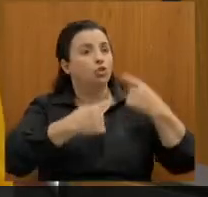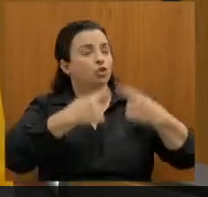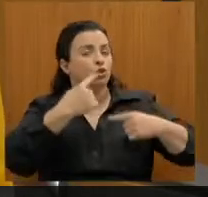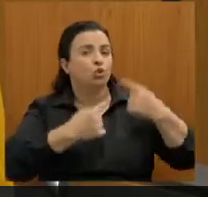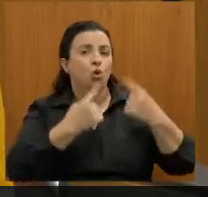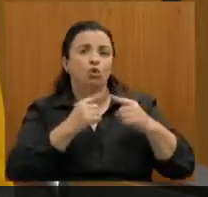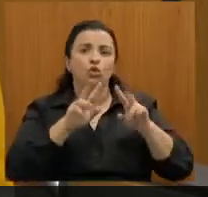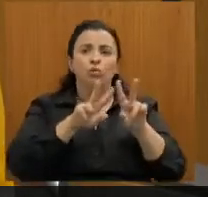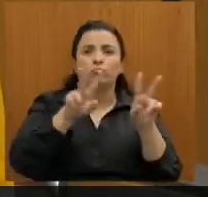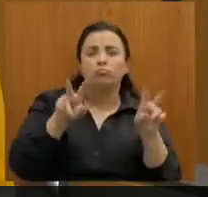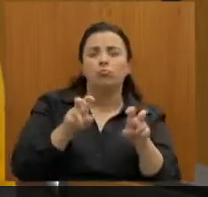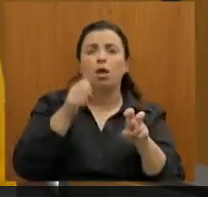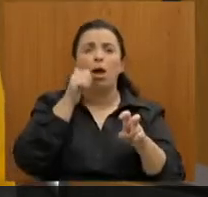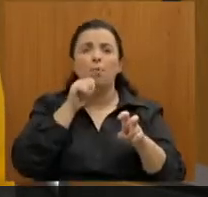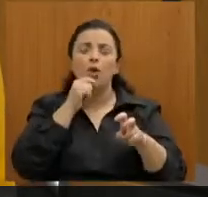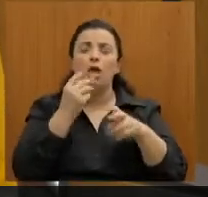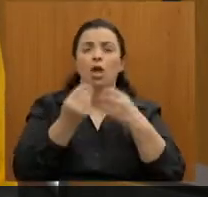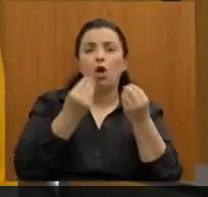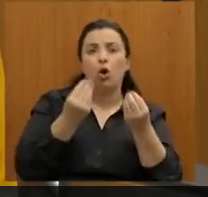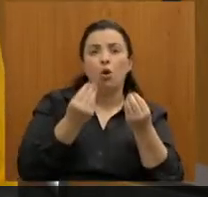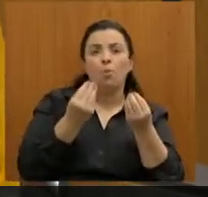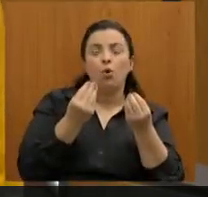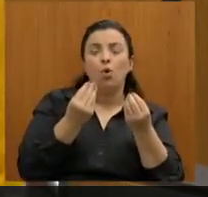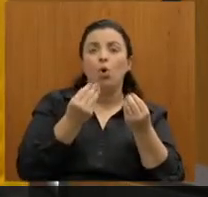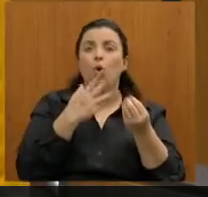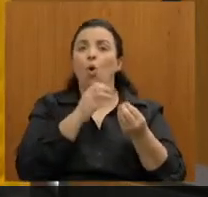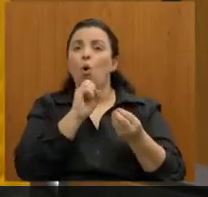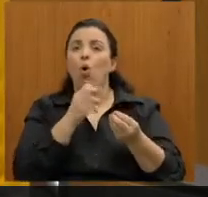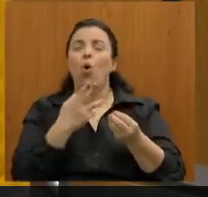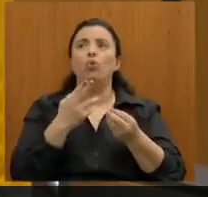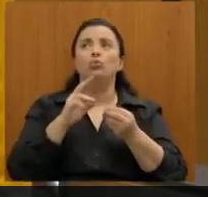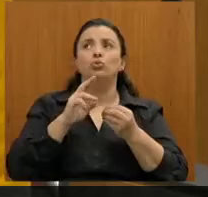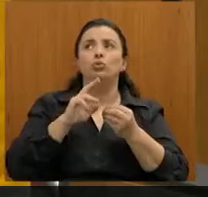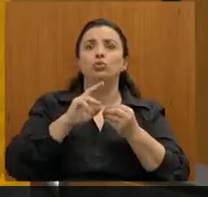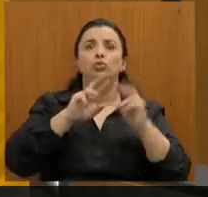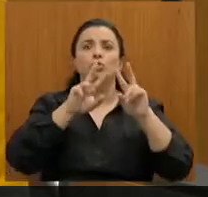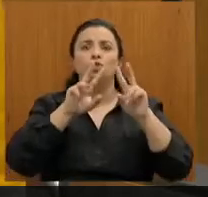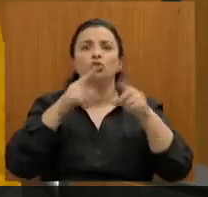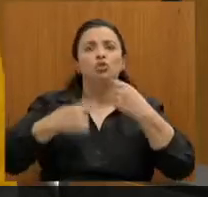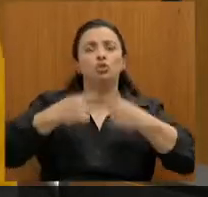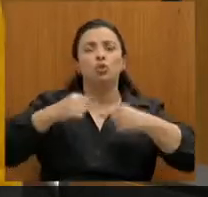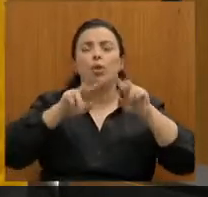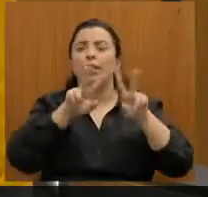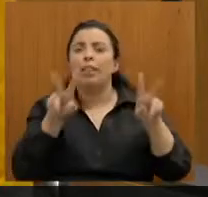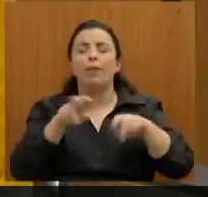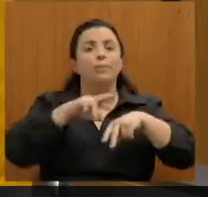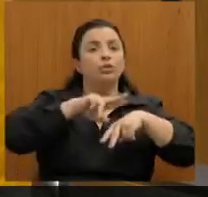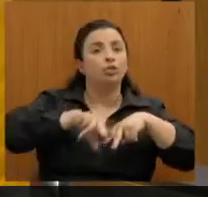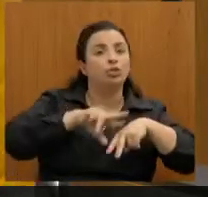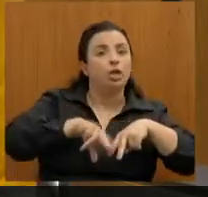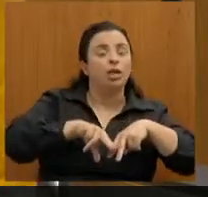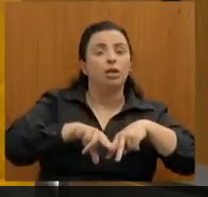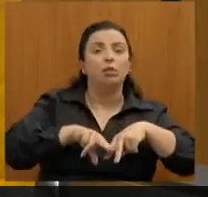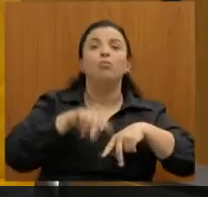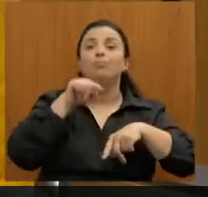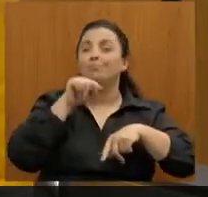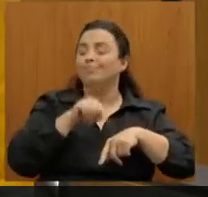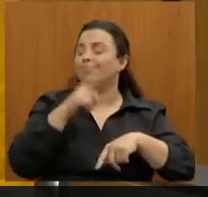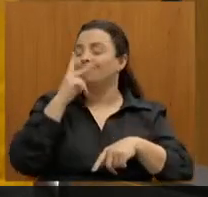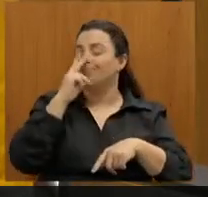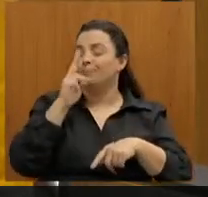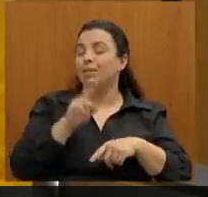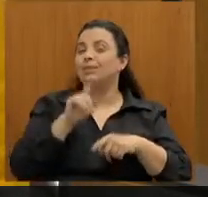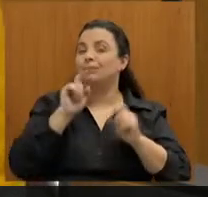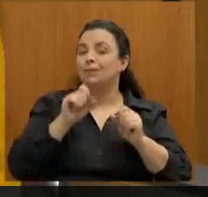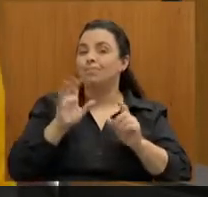que discutir as questões de gênero no ambiente escolar todos eles contribuem para as violências